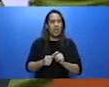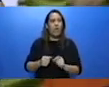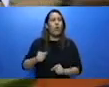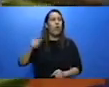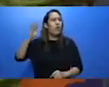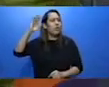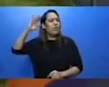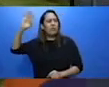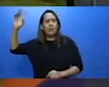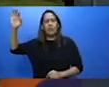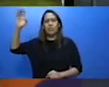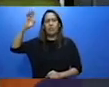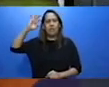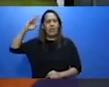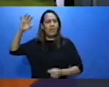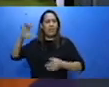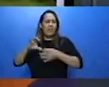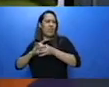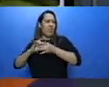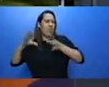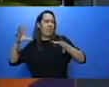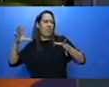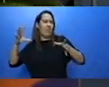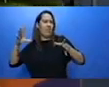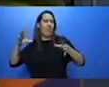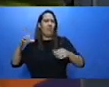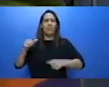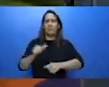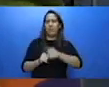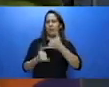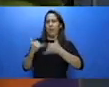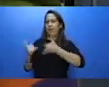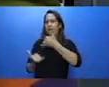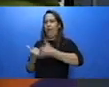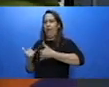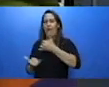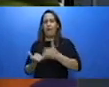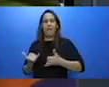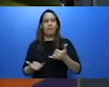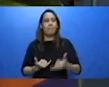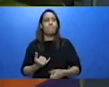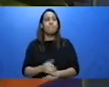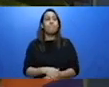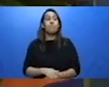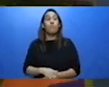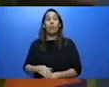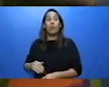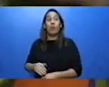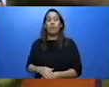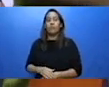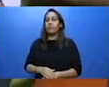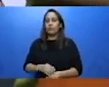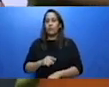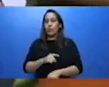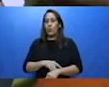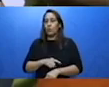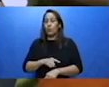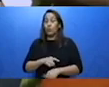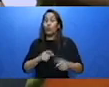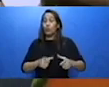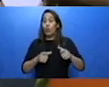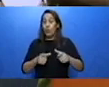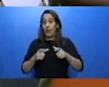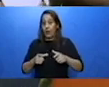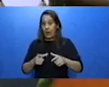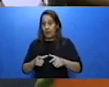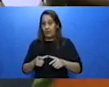estava falando da bagunça no porão, lembra? Então, vamos lá. Os adultos não mandavam e todas as